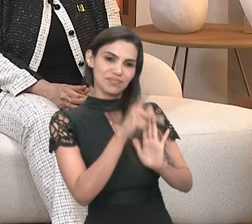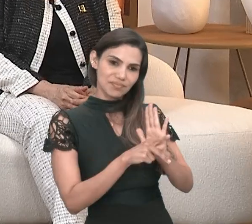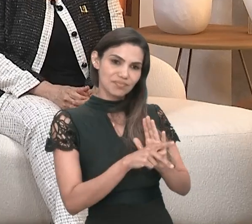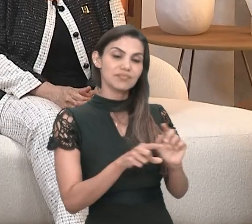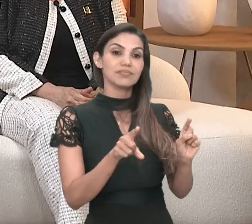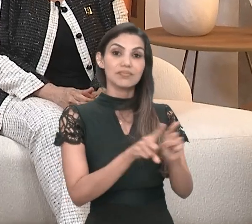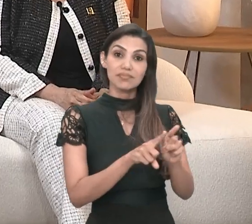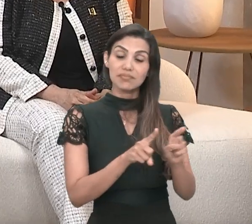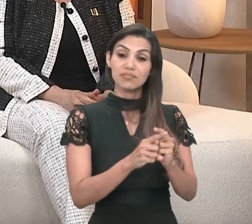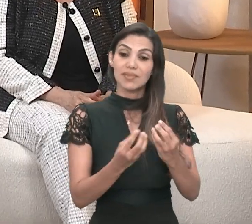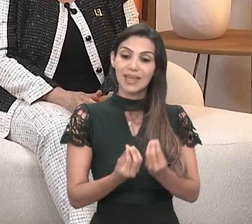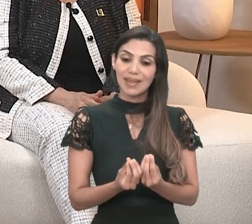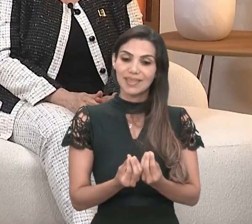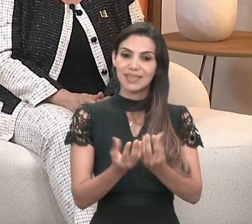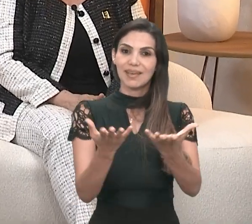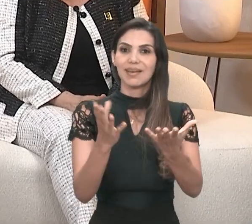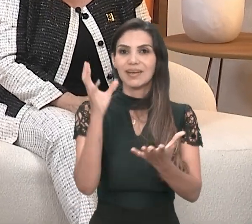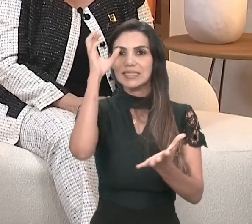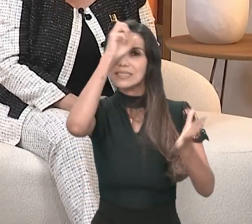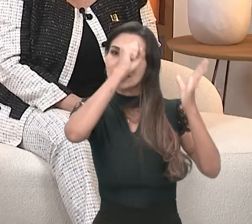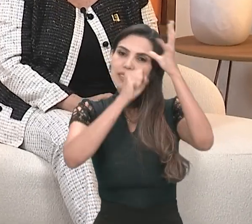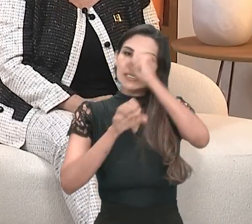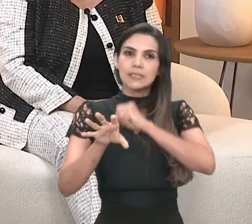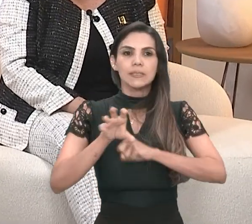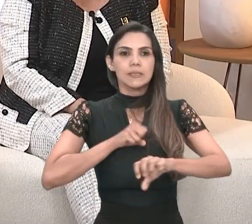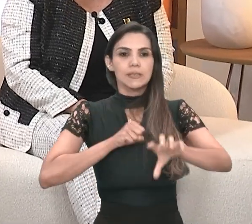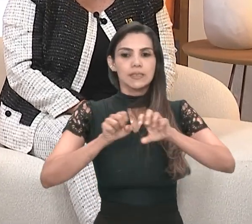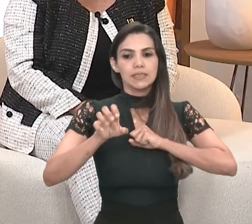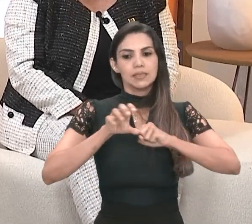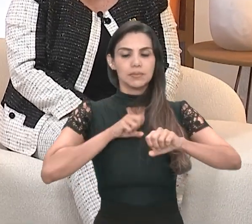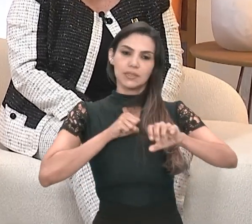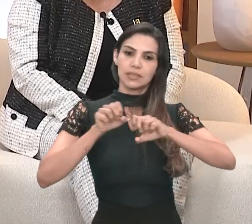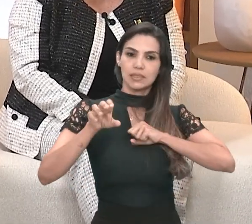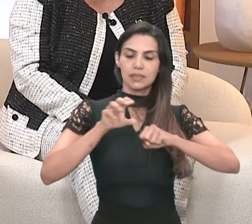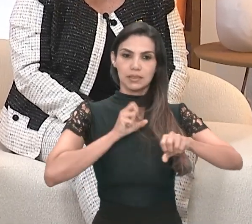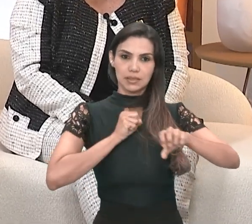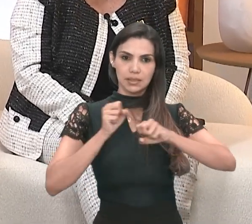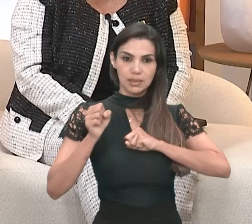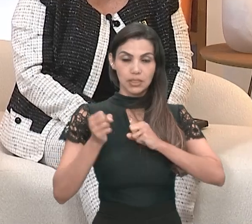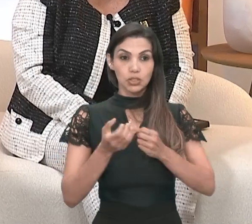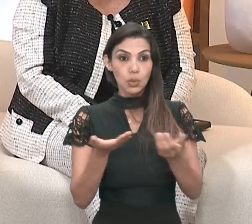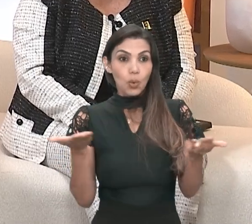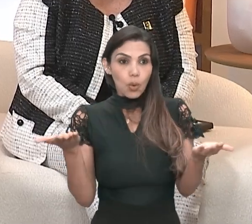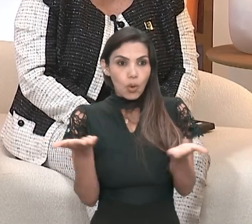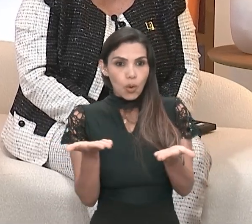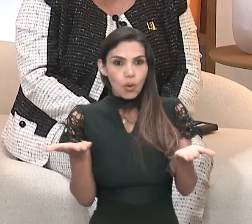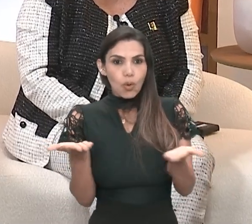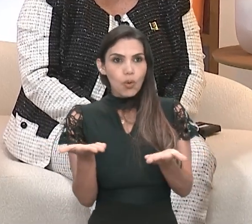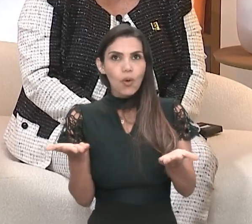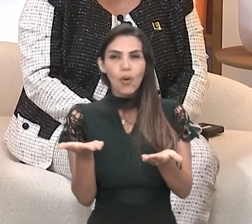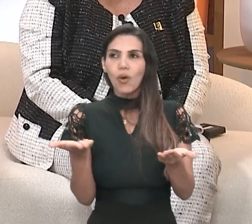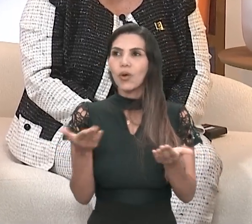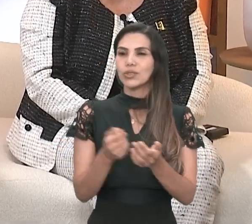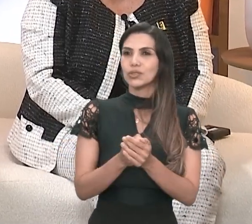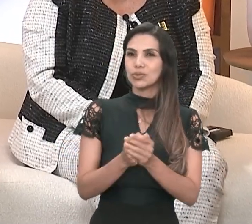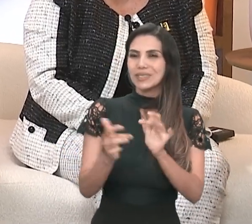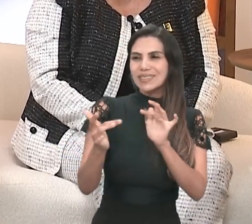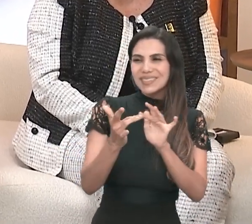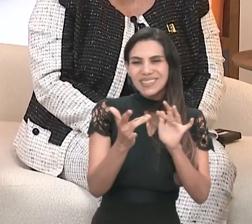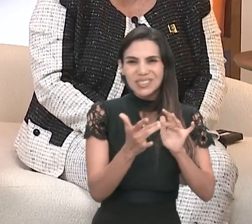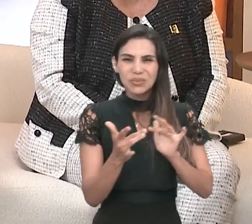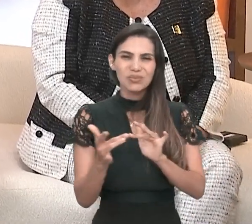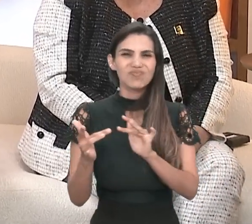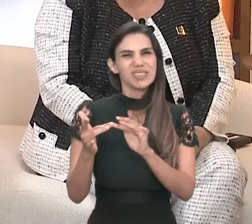da capacitação, né? Porque apesar de hoje o acesso aos recursos tecnológicos ser